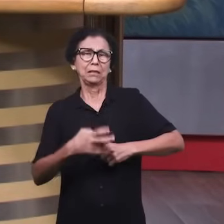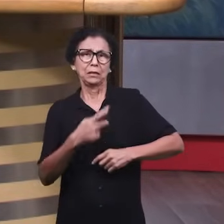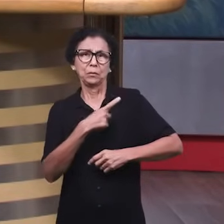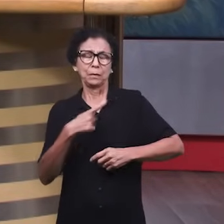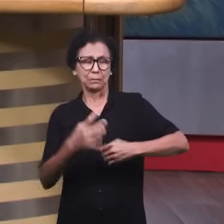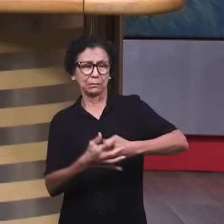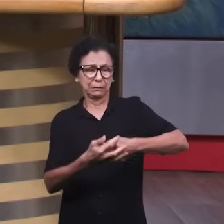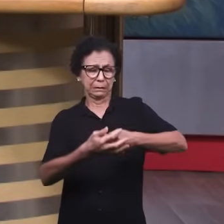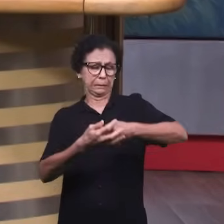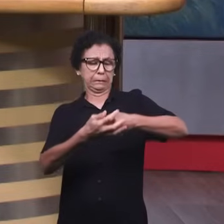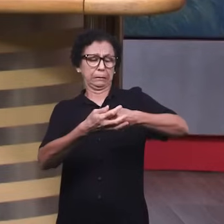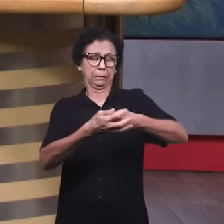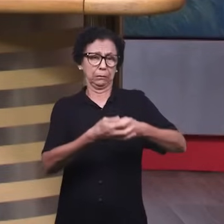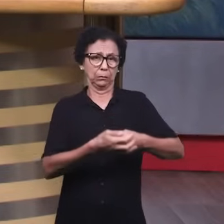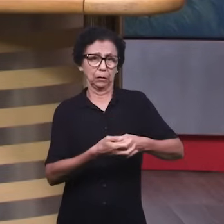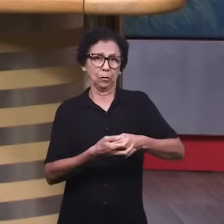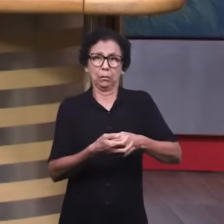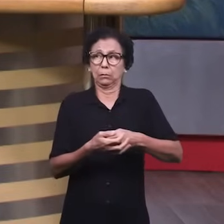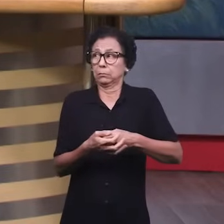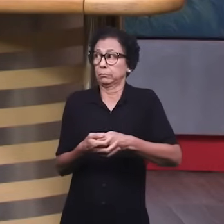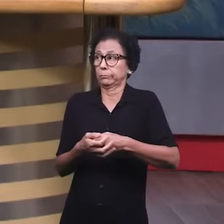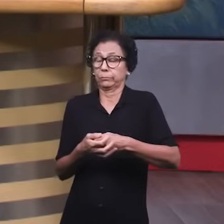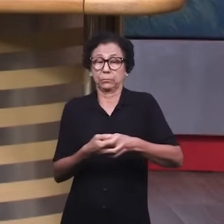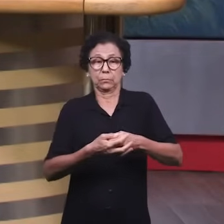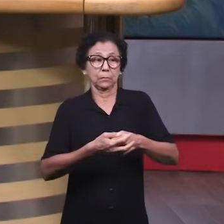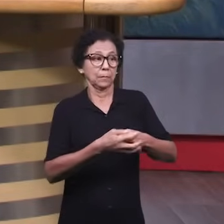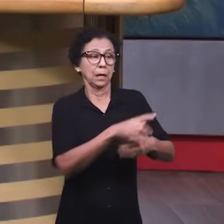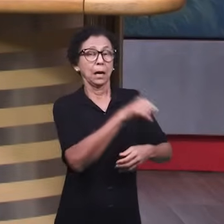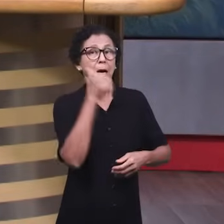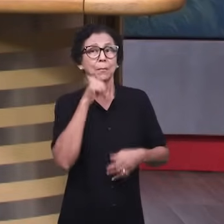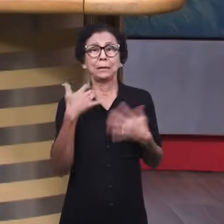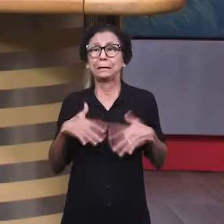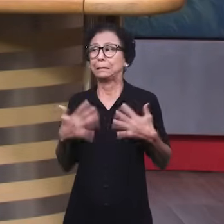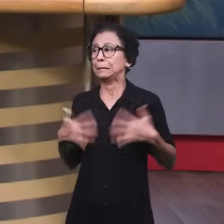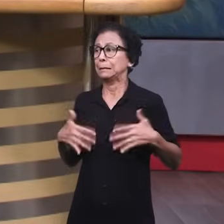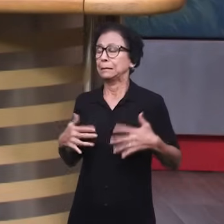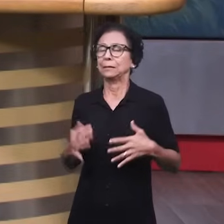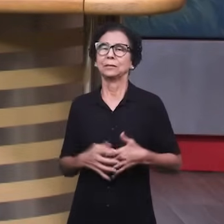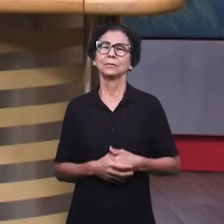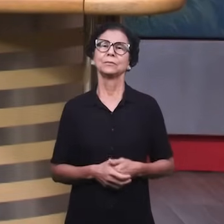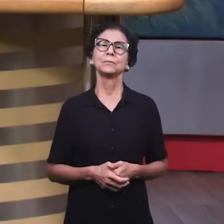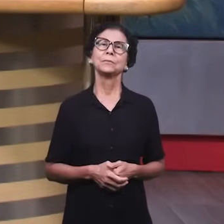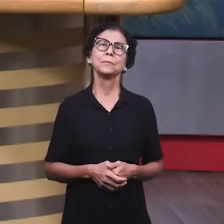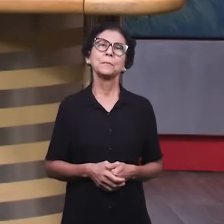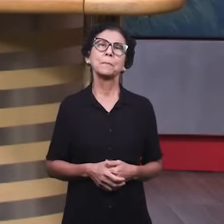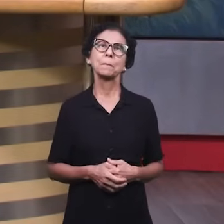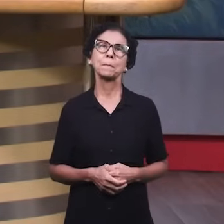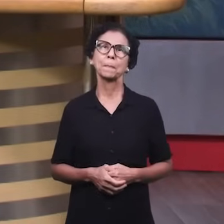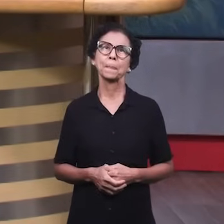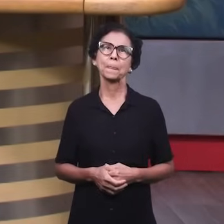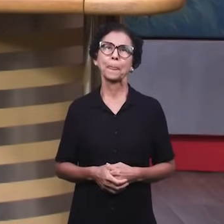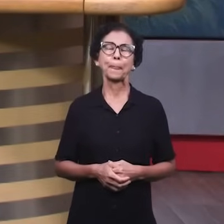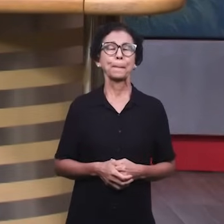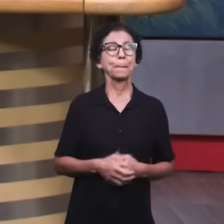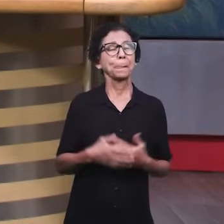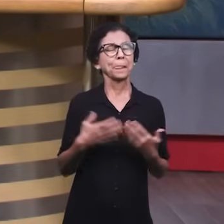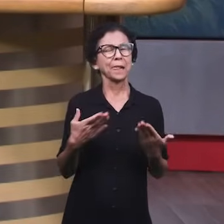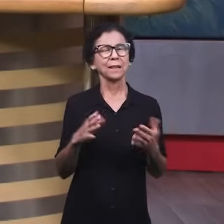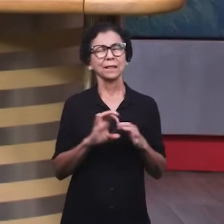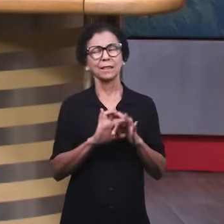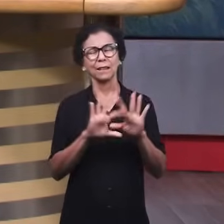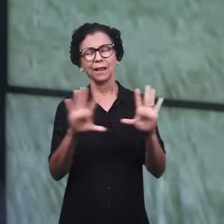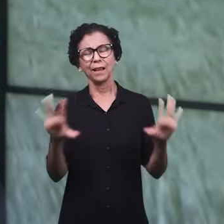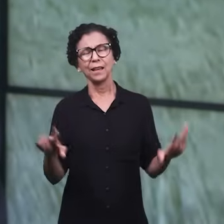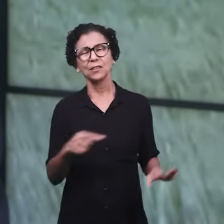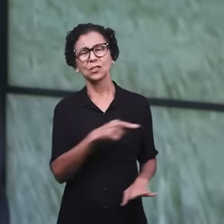orando a criança agitada daqui a pouco pedi a mãe a mãe fica aflita não não não não convém se tiver um uma exceção dessa